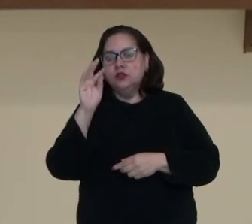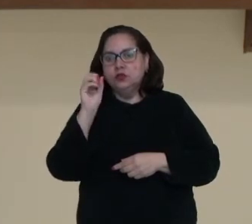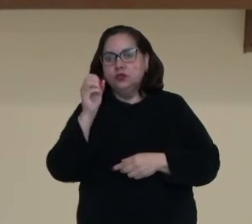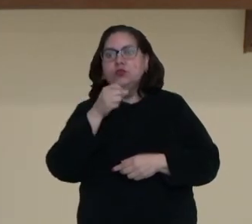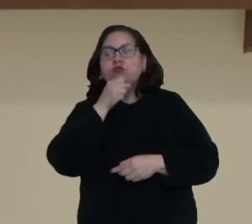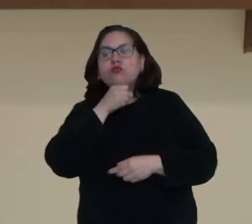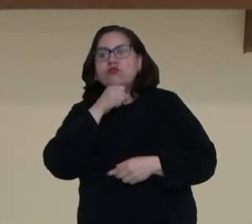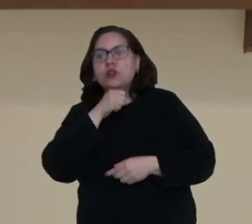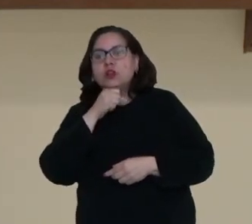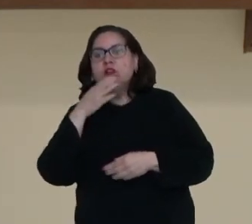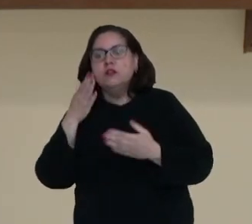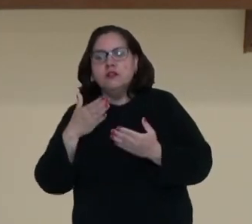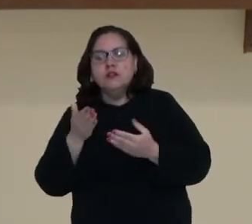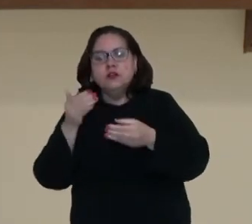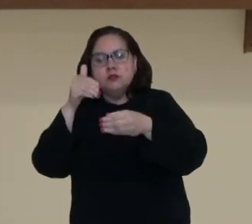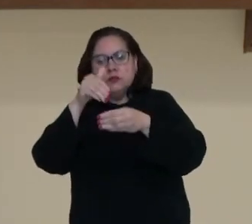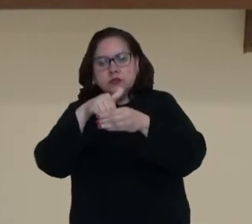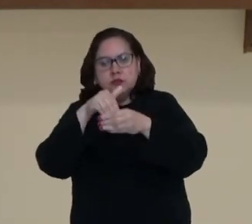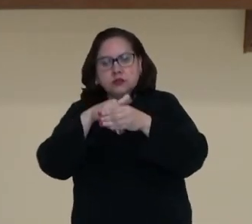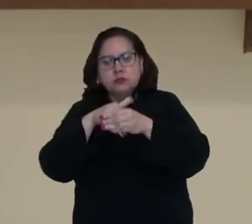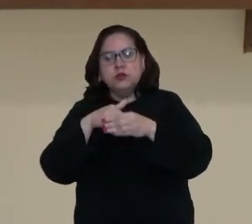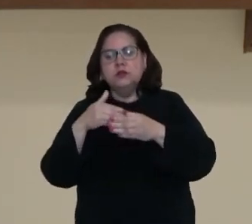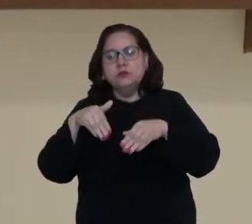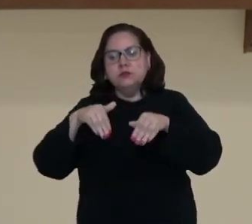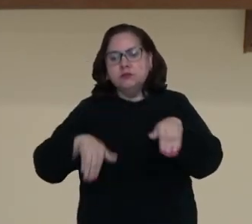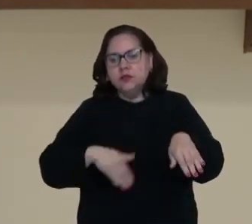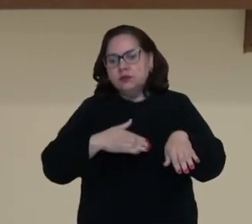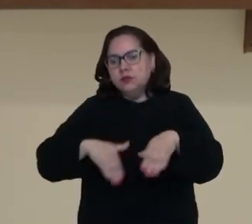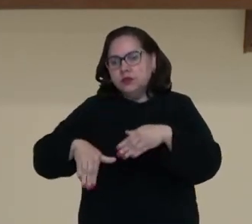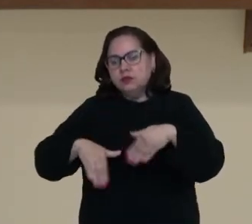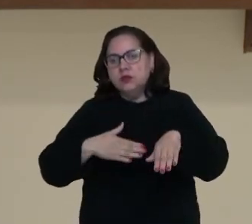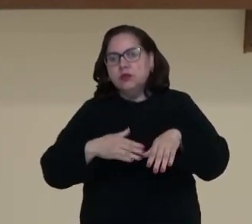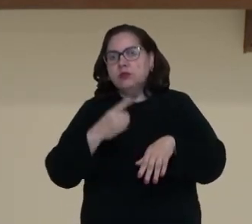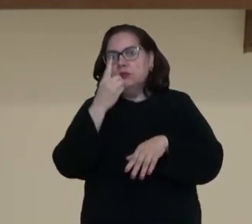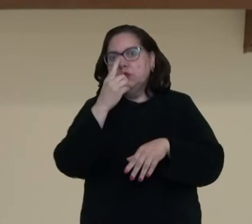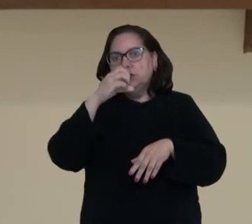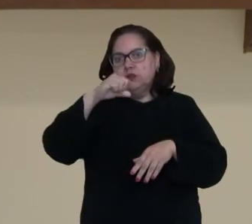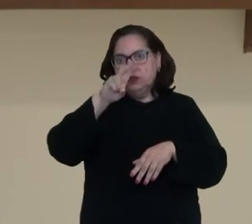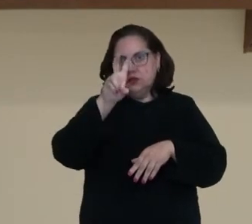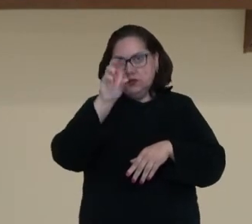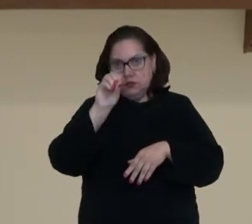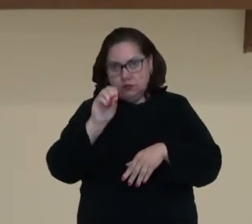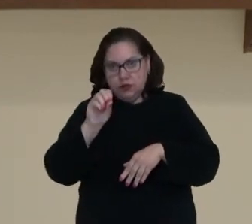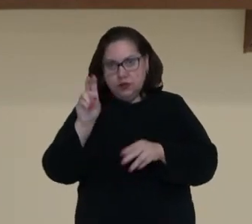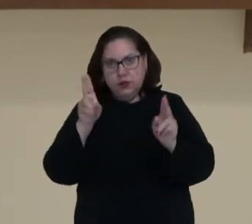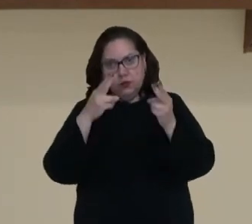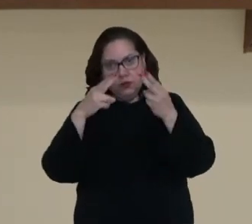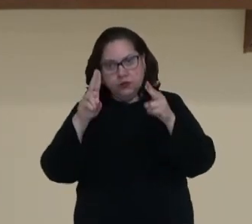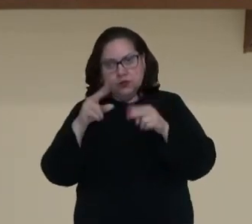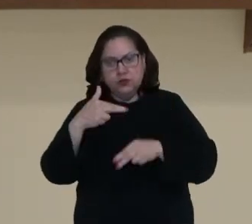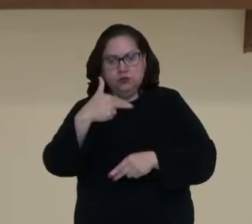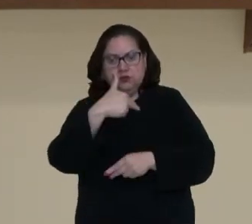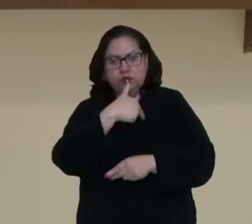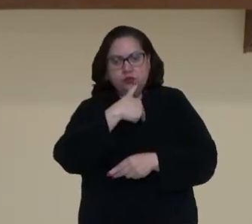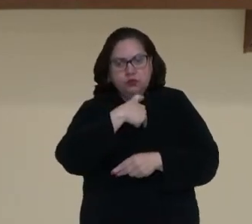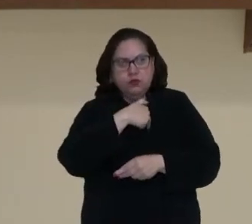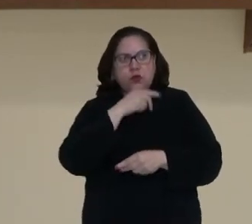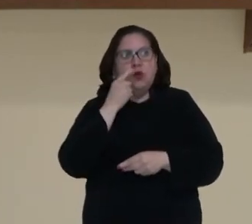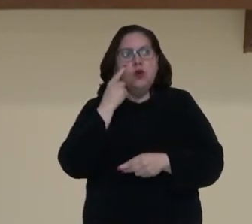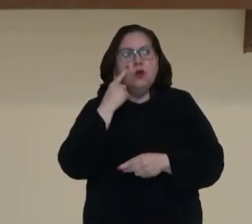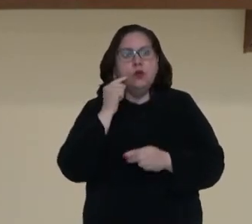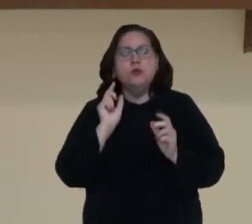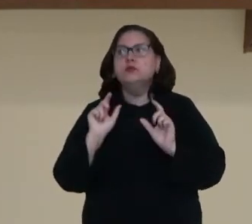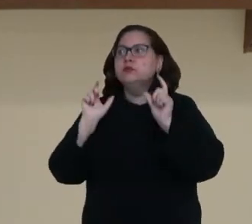uma campanha, né, uma marchinha ali que fazia parte de uma campanha em 1950 de Vargas. Olha só,